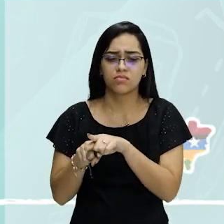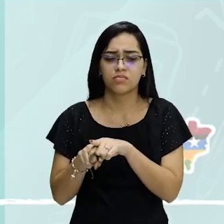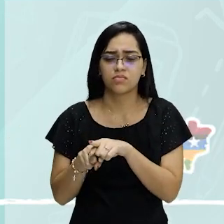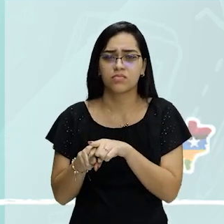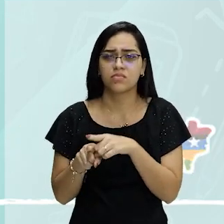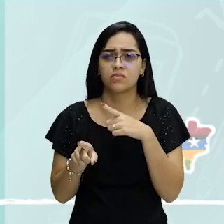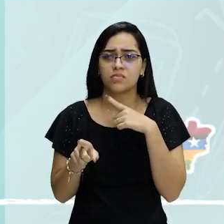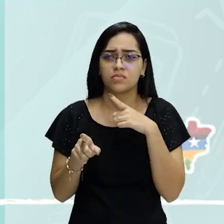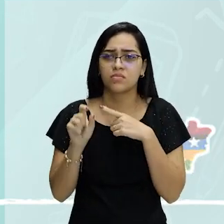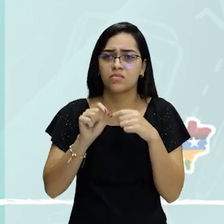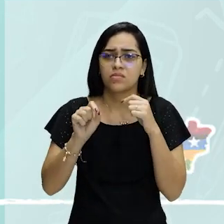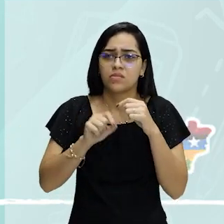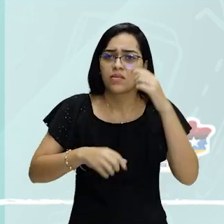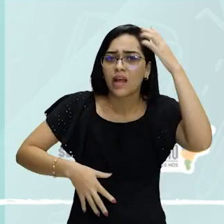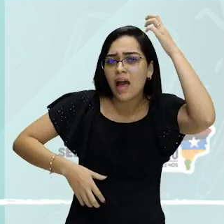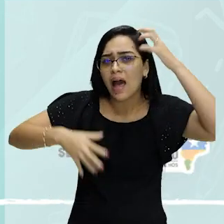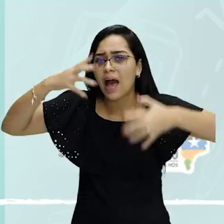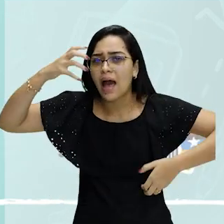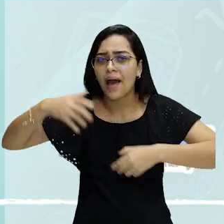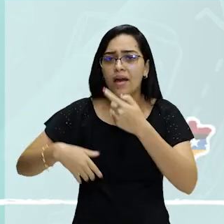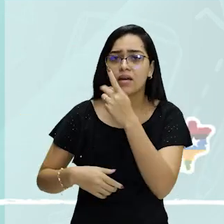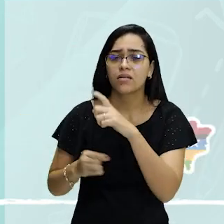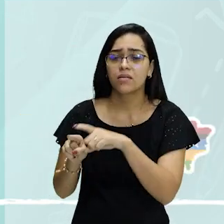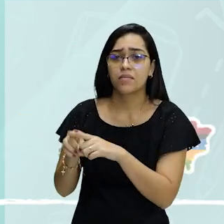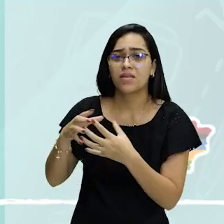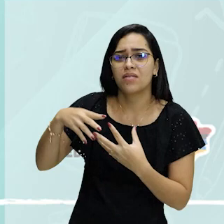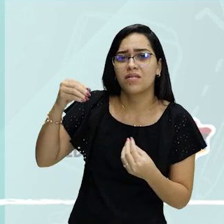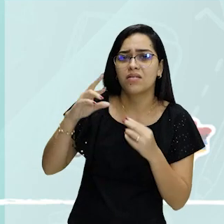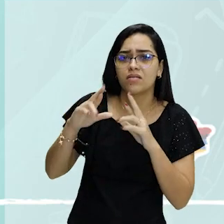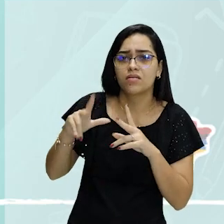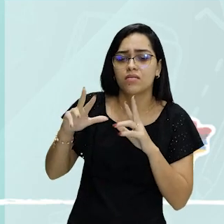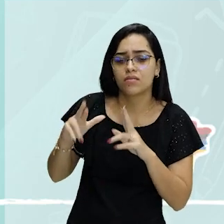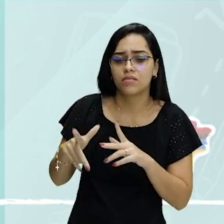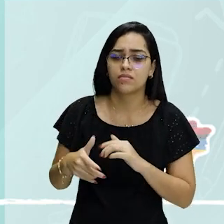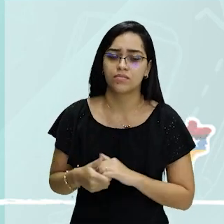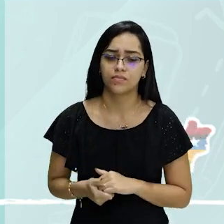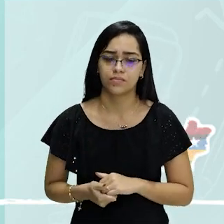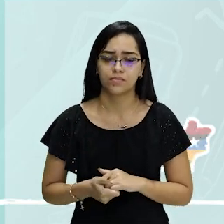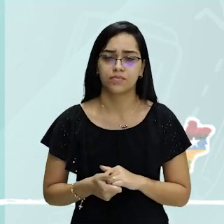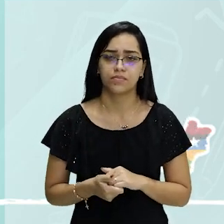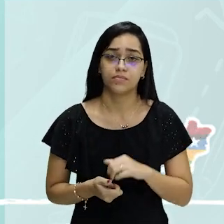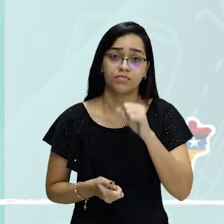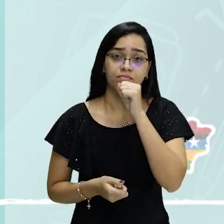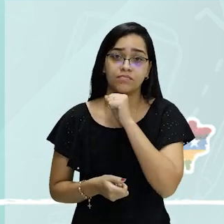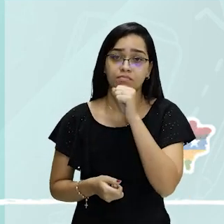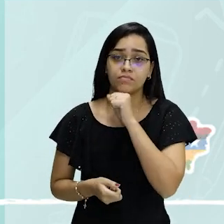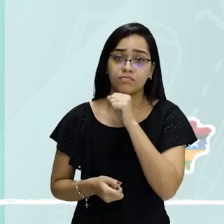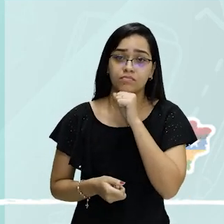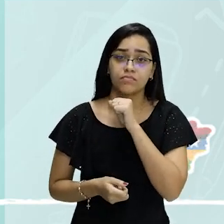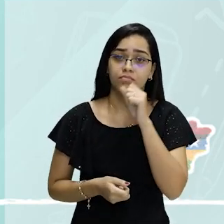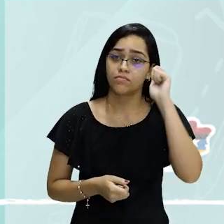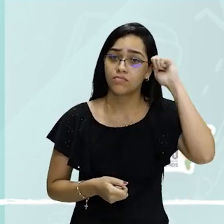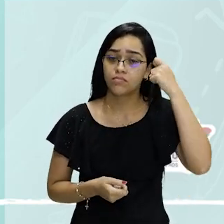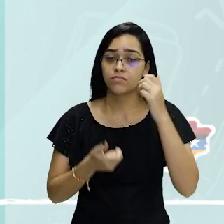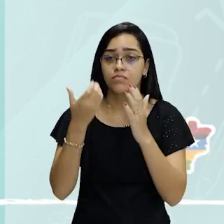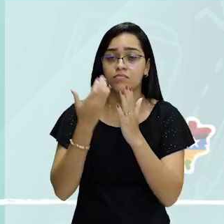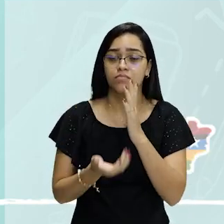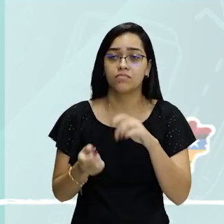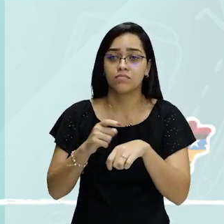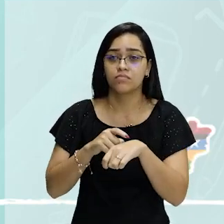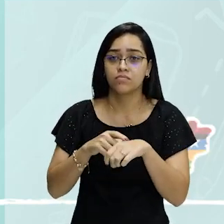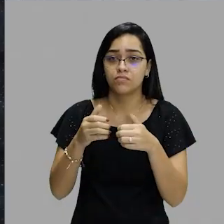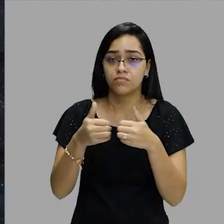macaquearam seus gestos e a sua alma diferente. Velho farrapo, negro, perdido no tempo e dividido